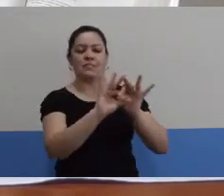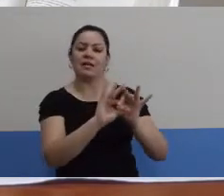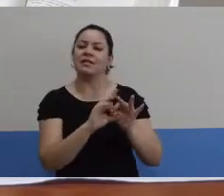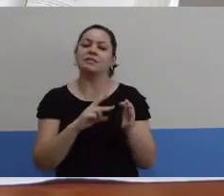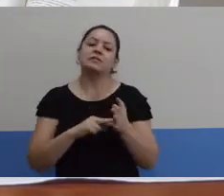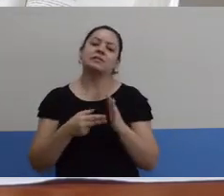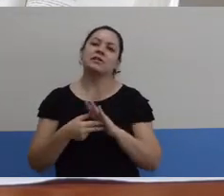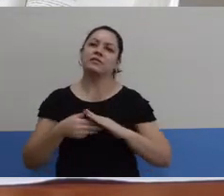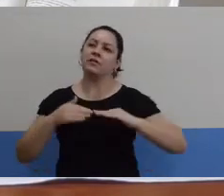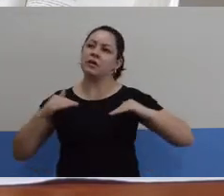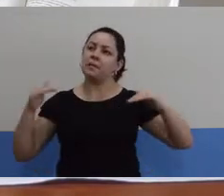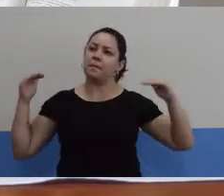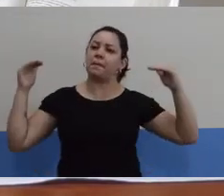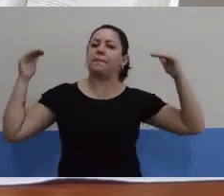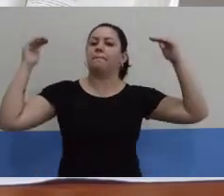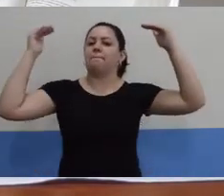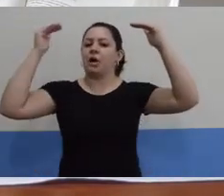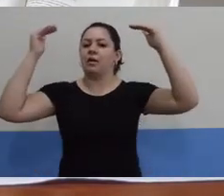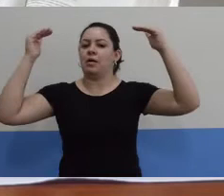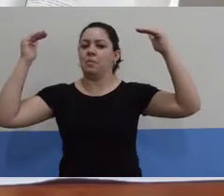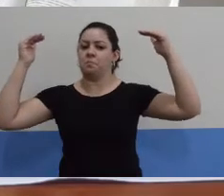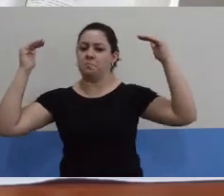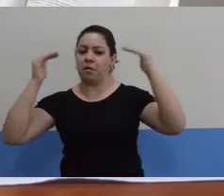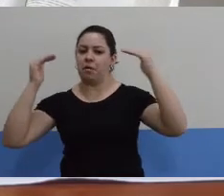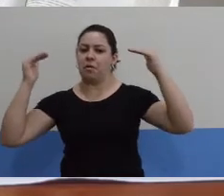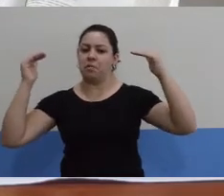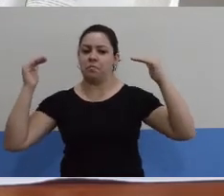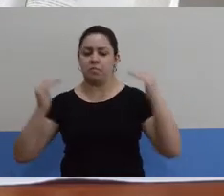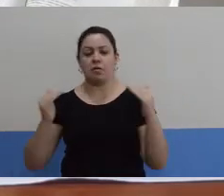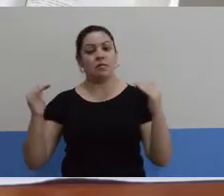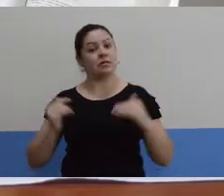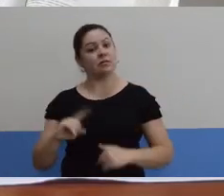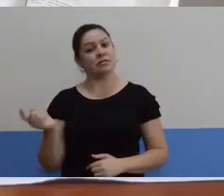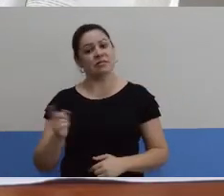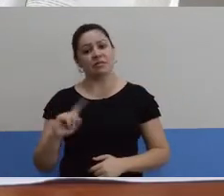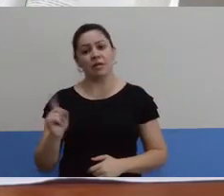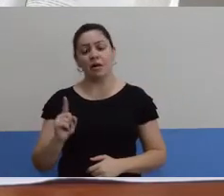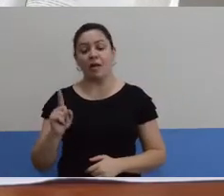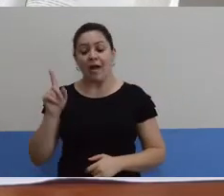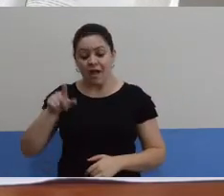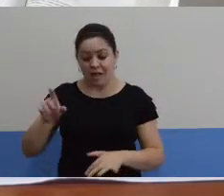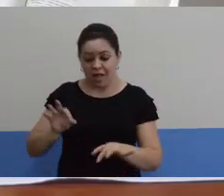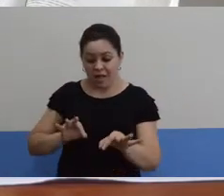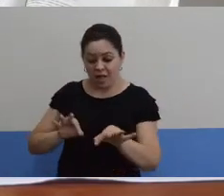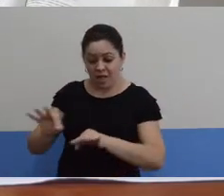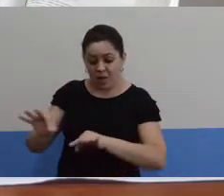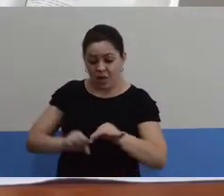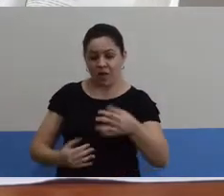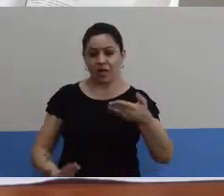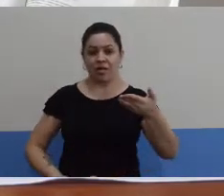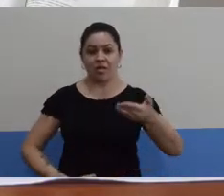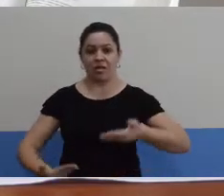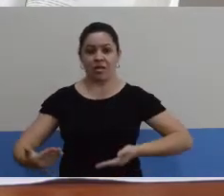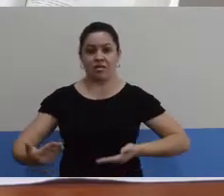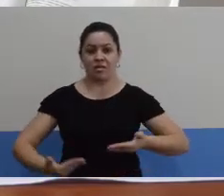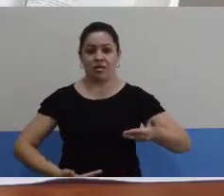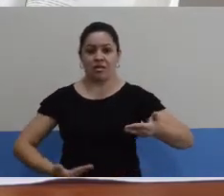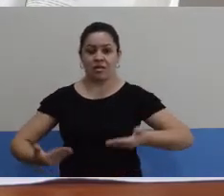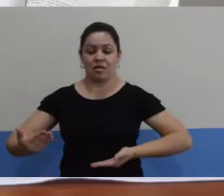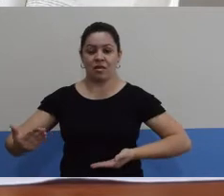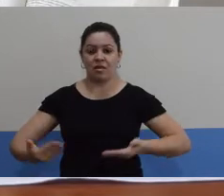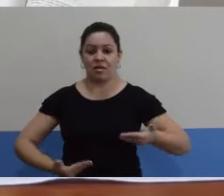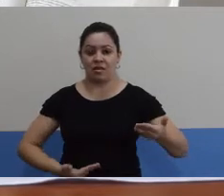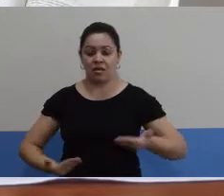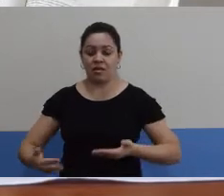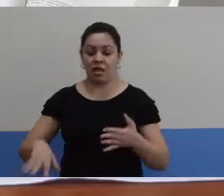é uma dimensão de organização e de serviço. Comunhão significa que desde o